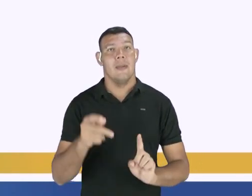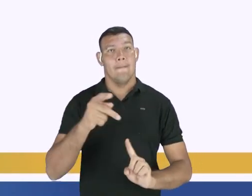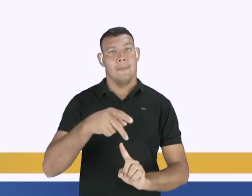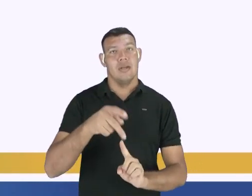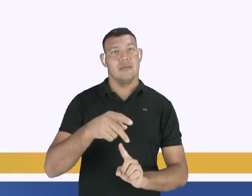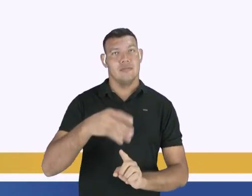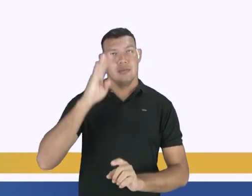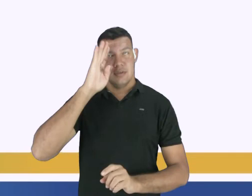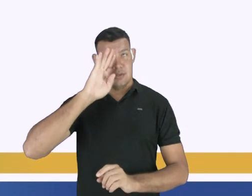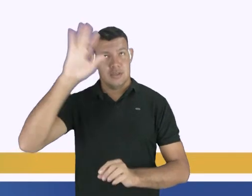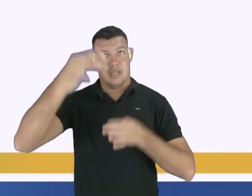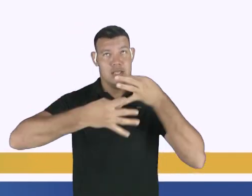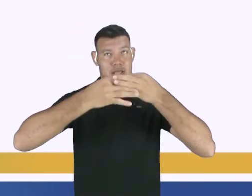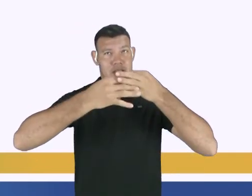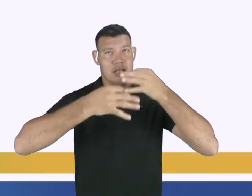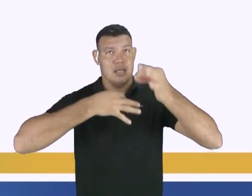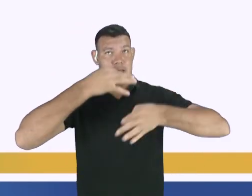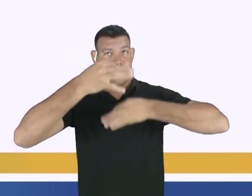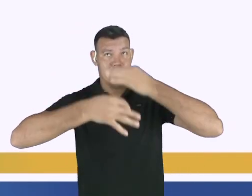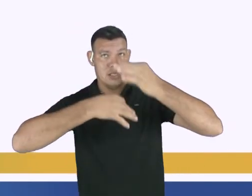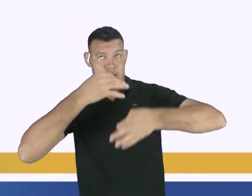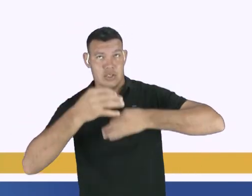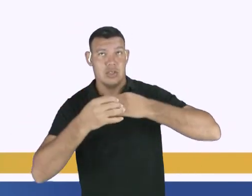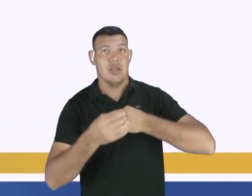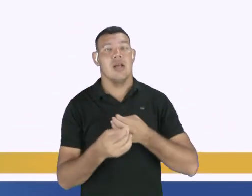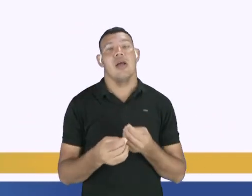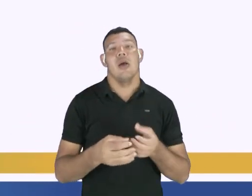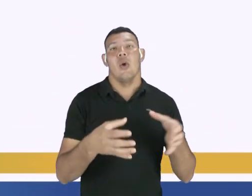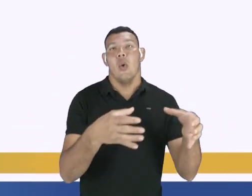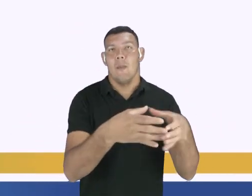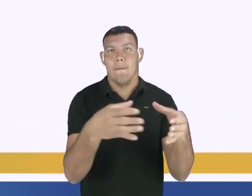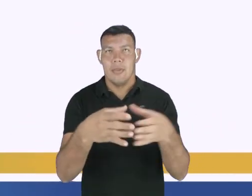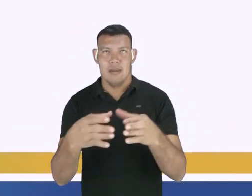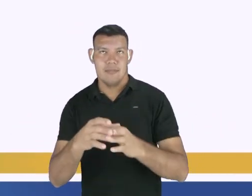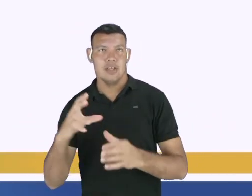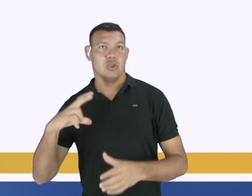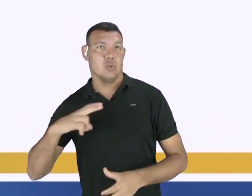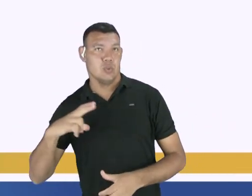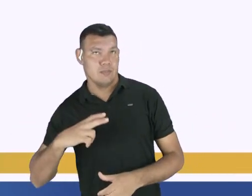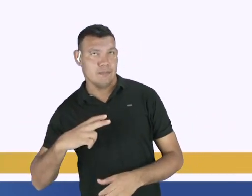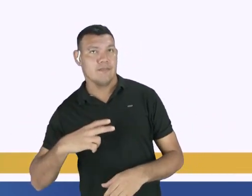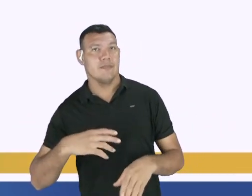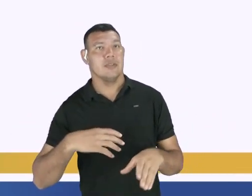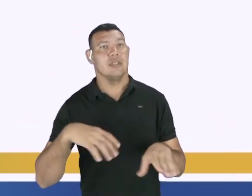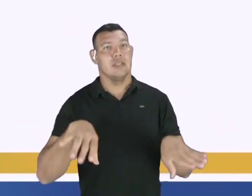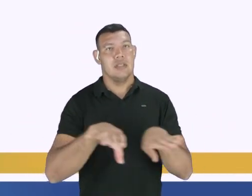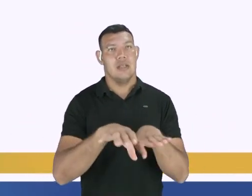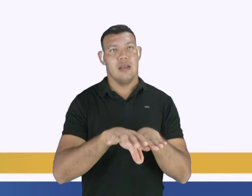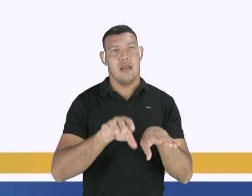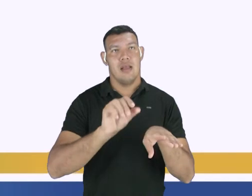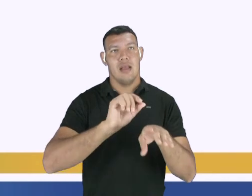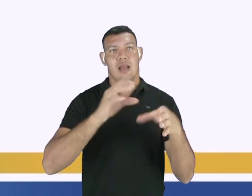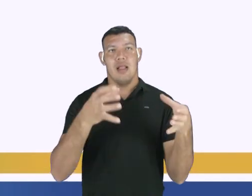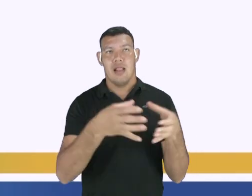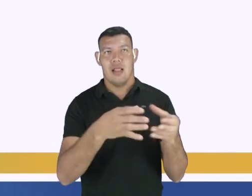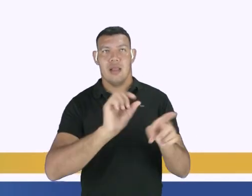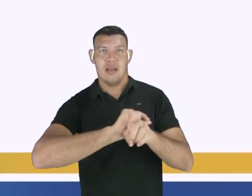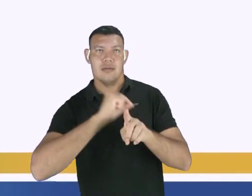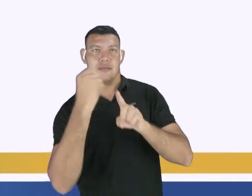propriedade privada e às classes sociais, em suma, ao capitalismo. E aí a última